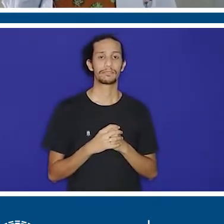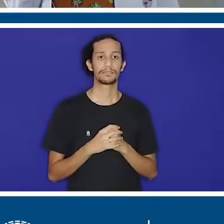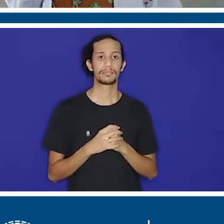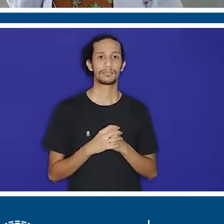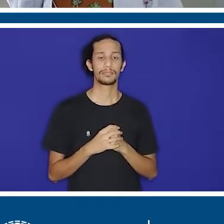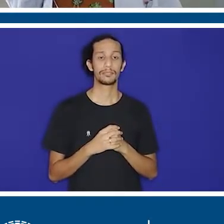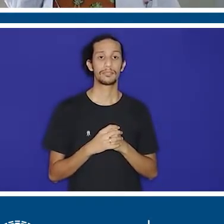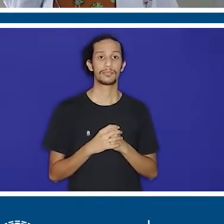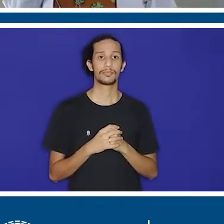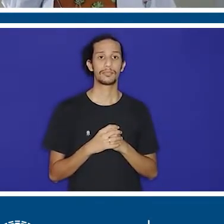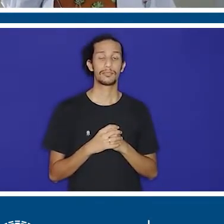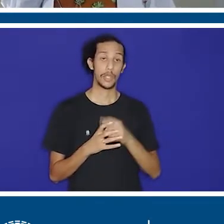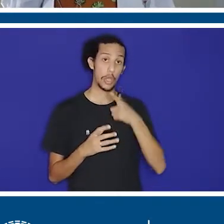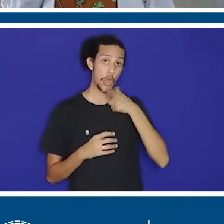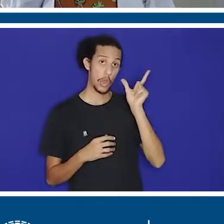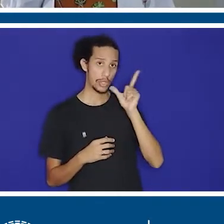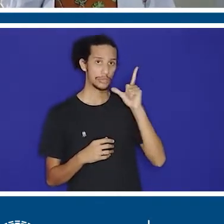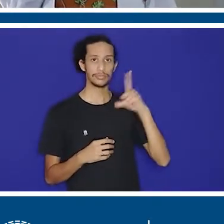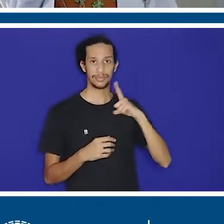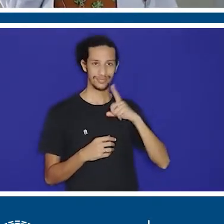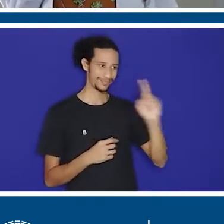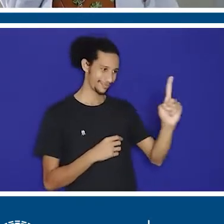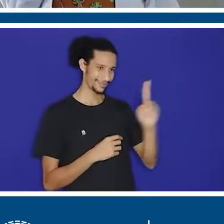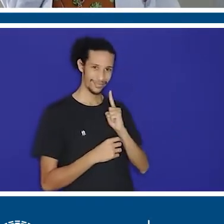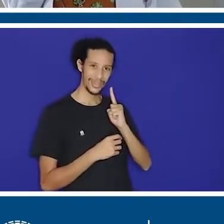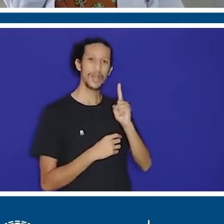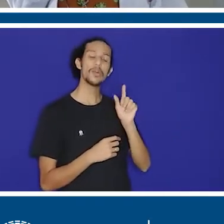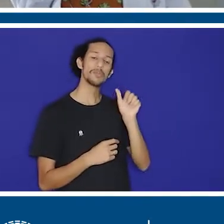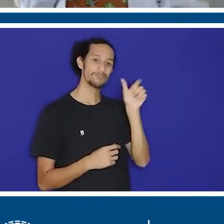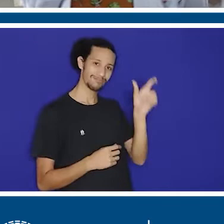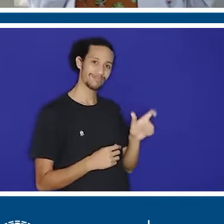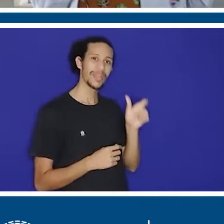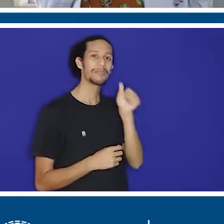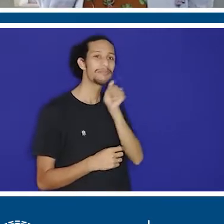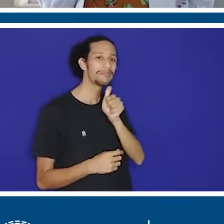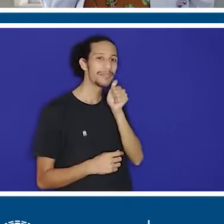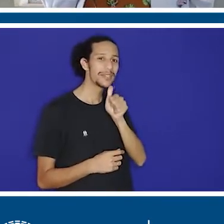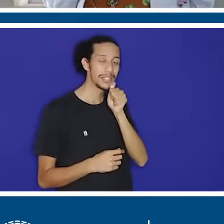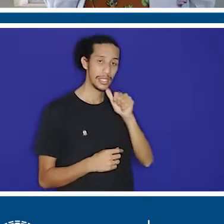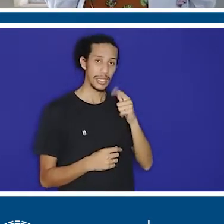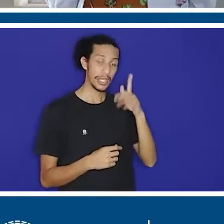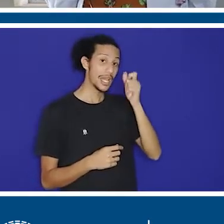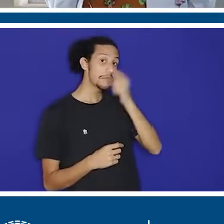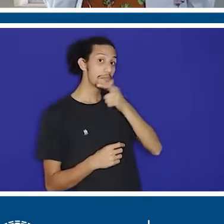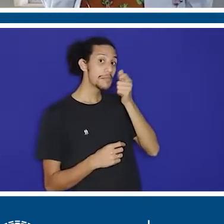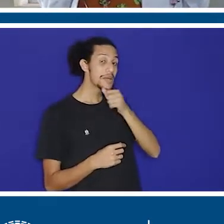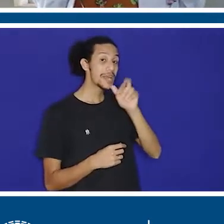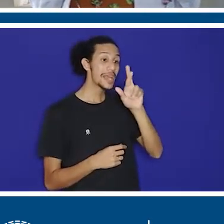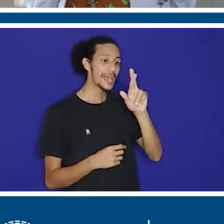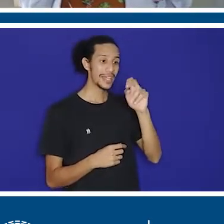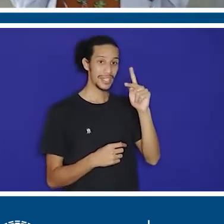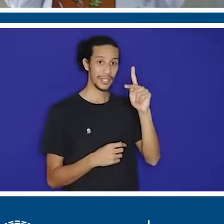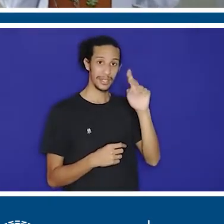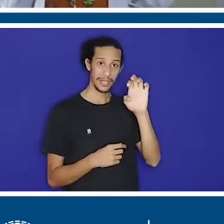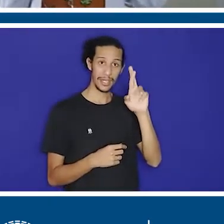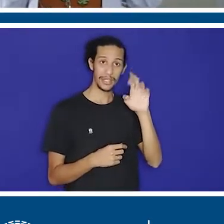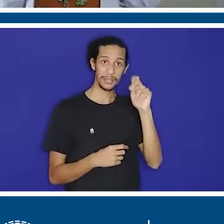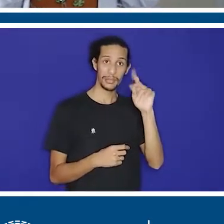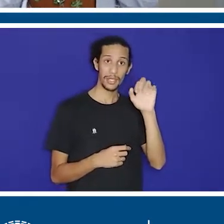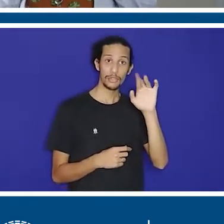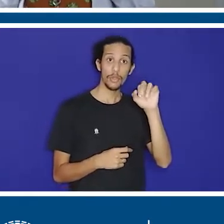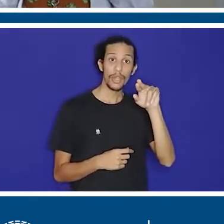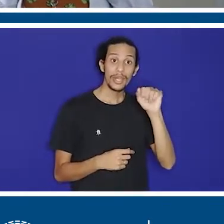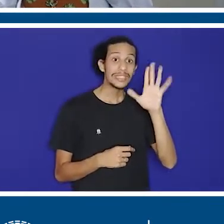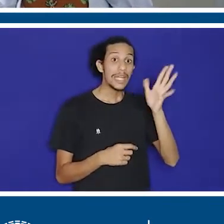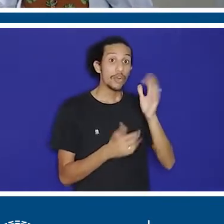ontem a gente recebeu um caso aqui de uma menina que ela toma risperidona desde 2 anos. Então, sou eu que